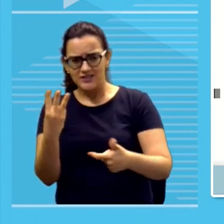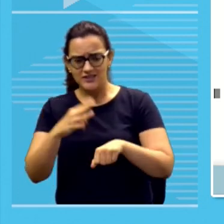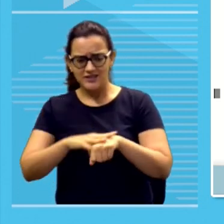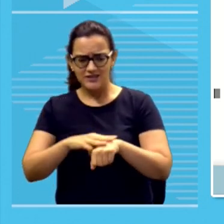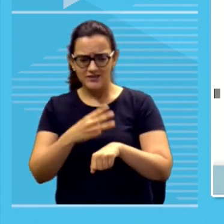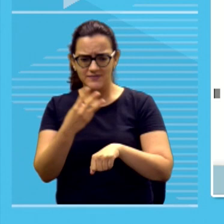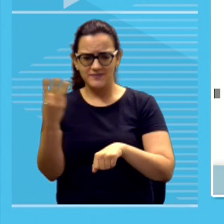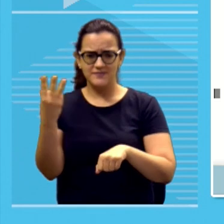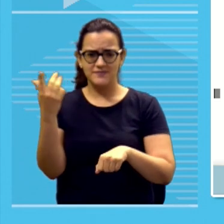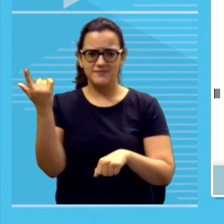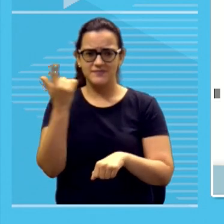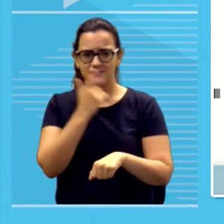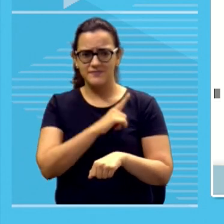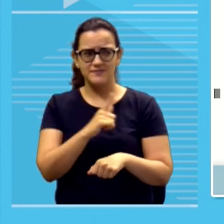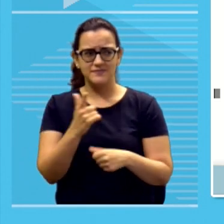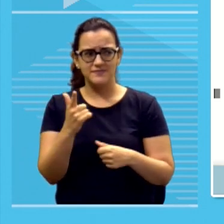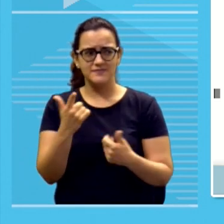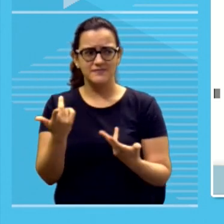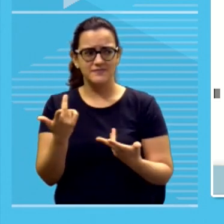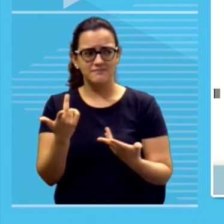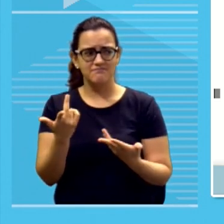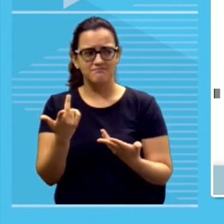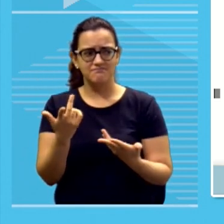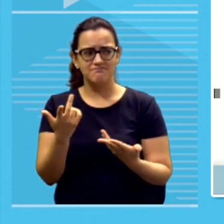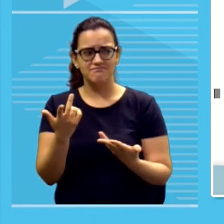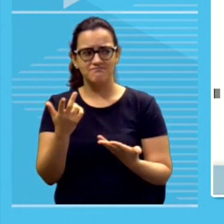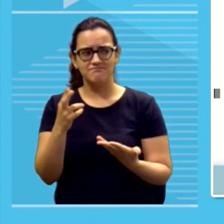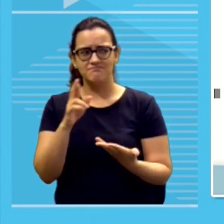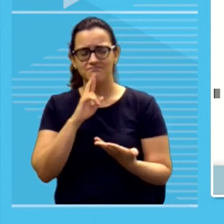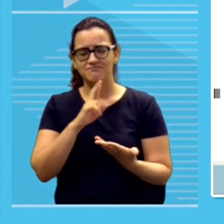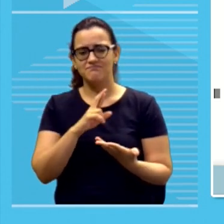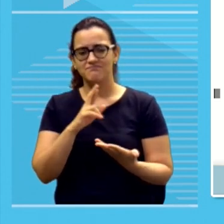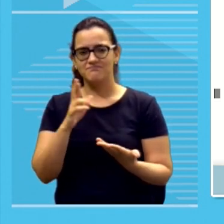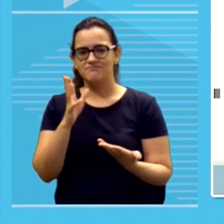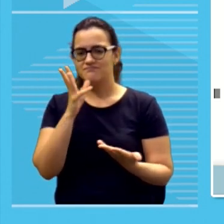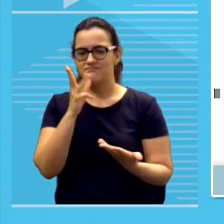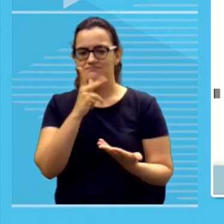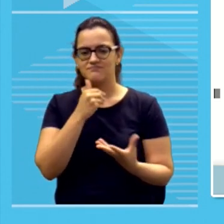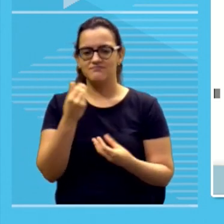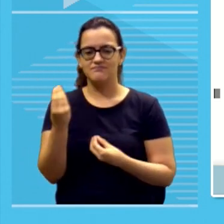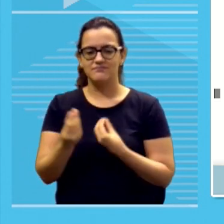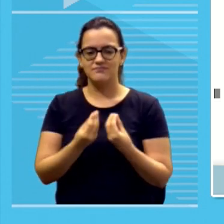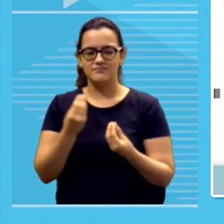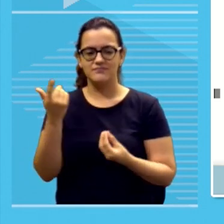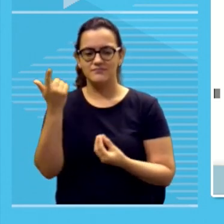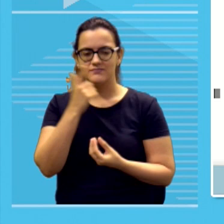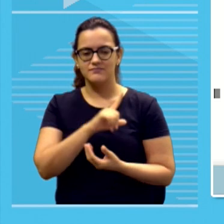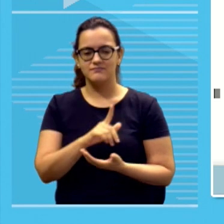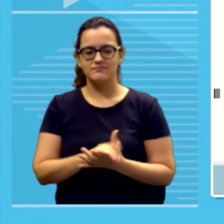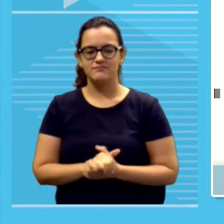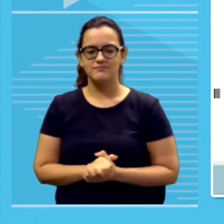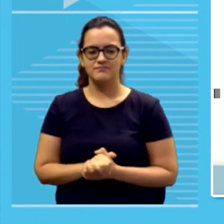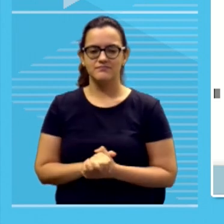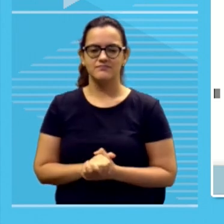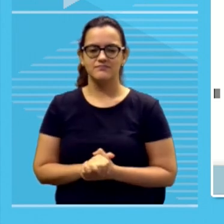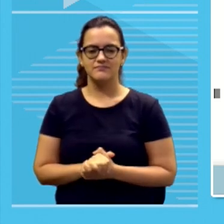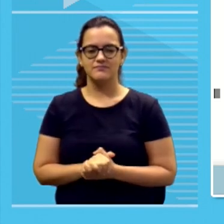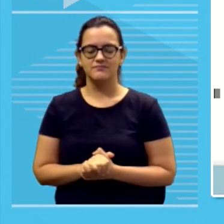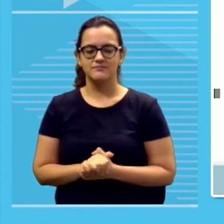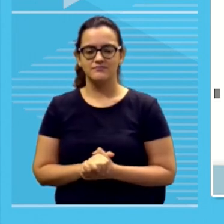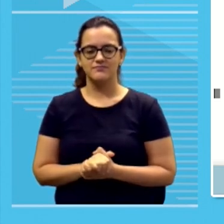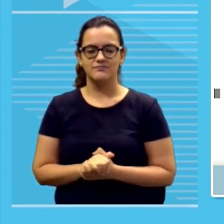eu acredito que não só o trabalho vocês que vocês teriam seriam bem maior como também a questão do desenho